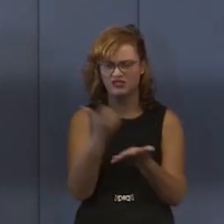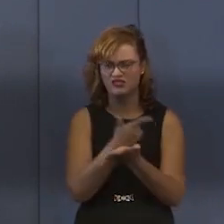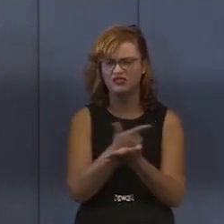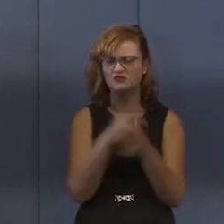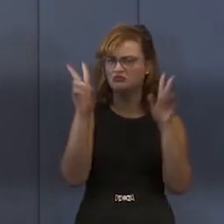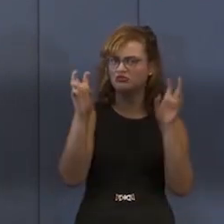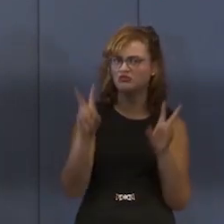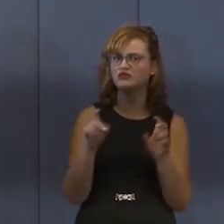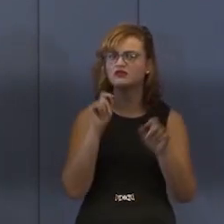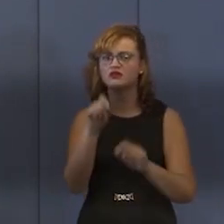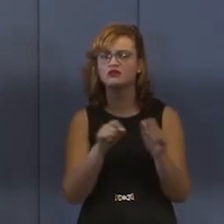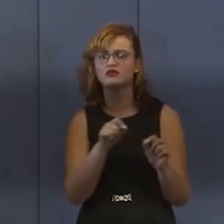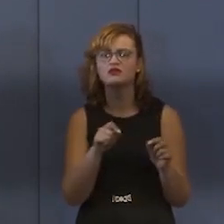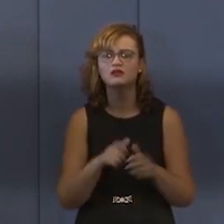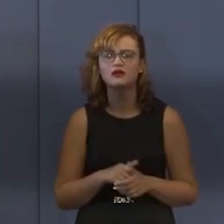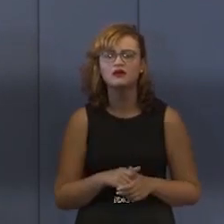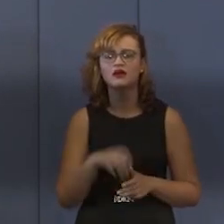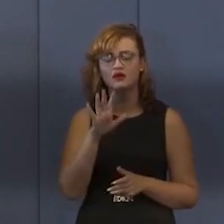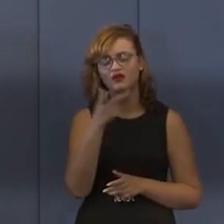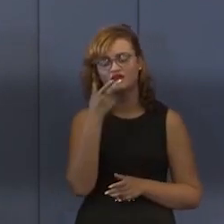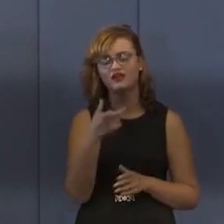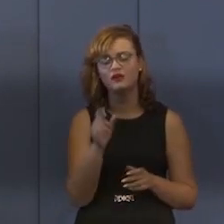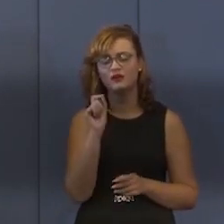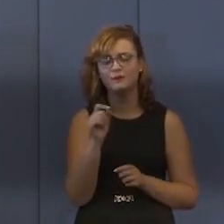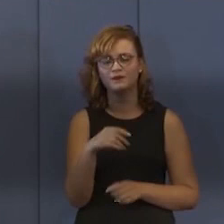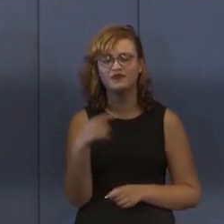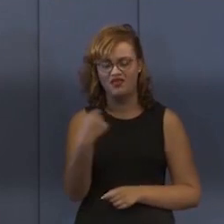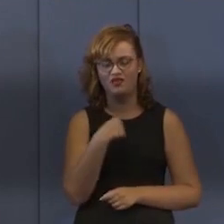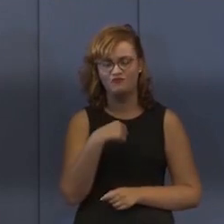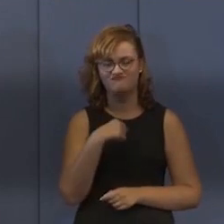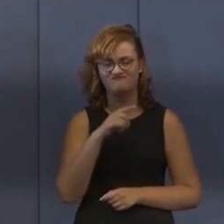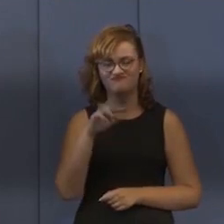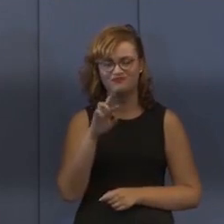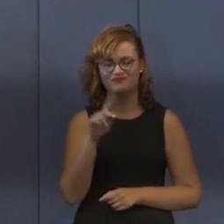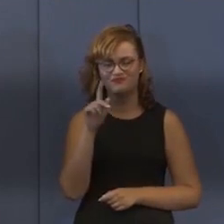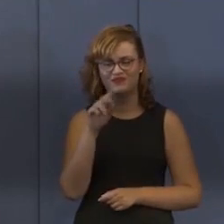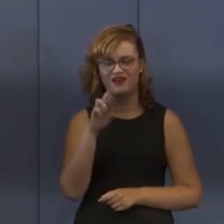ele trata, eu queria falar um pouquinho sobre o professor Razzoni.